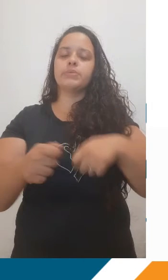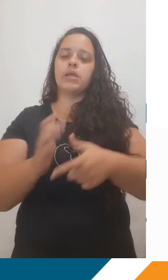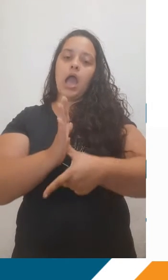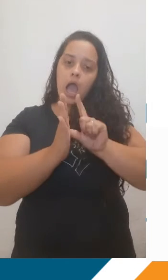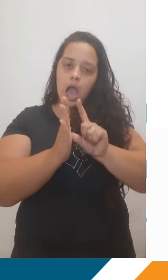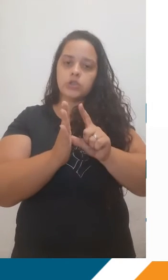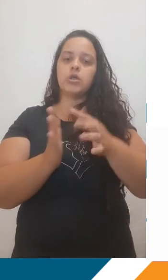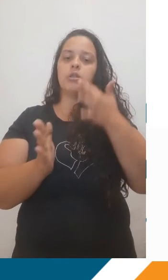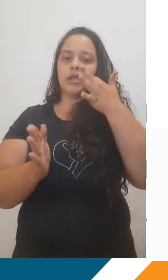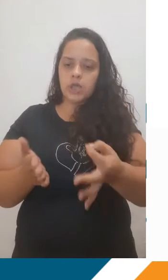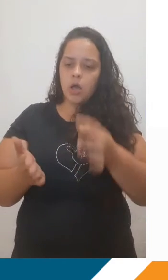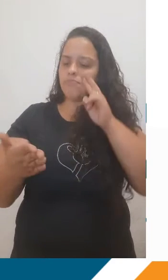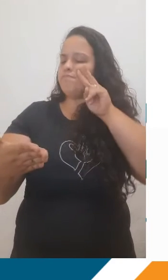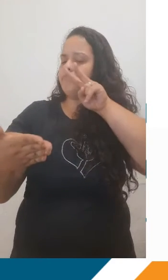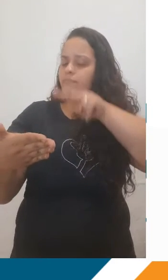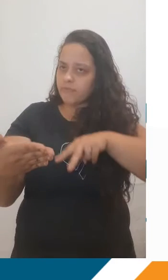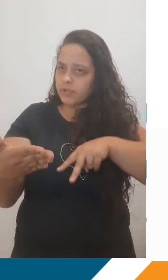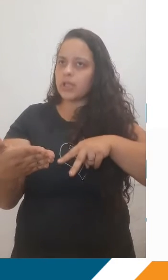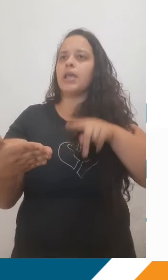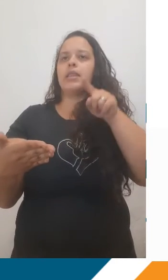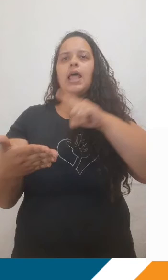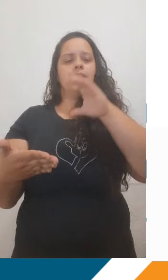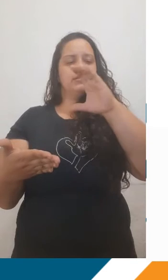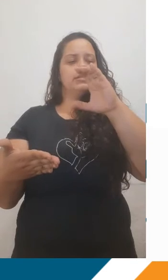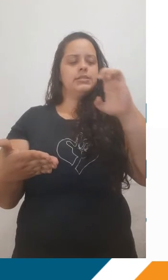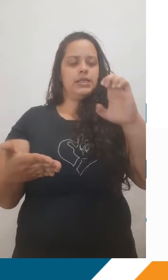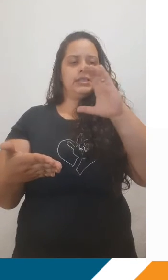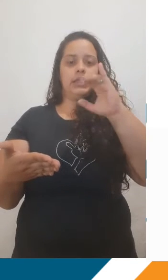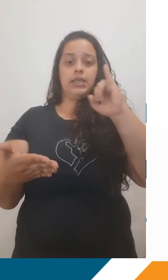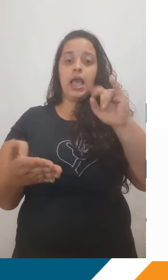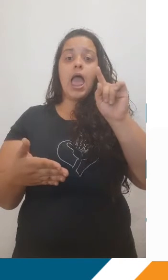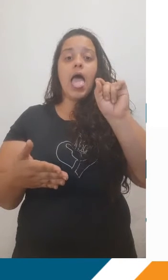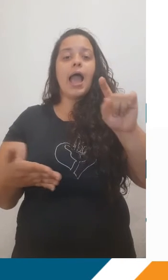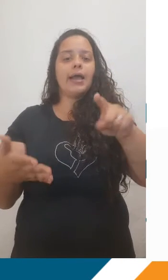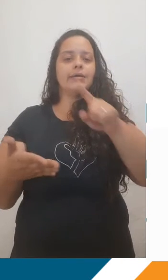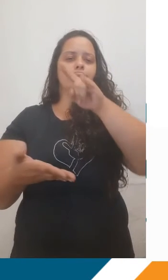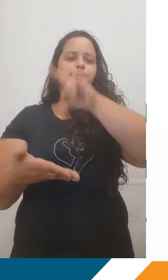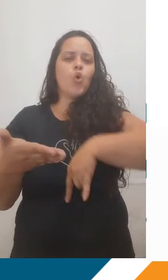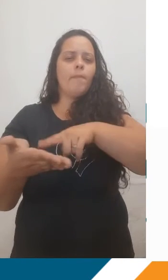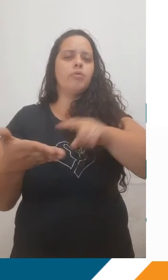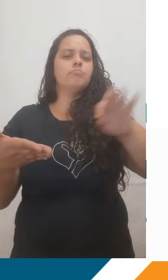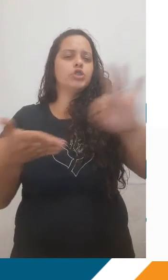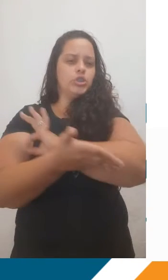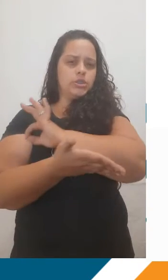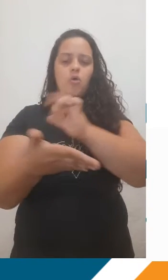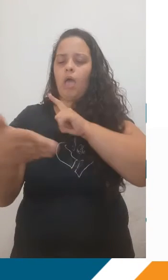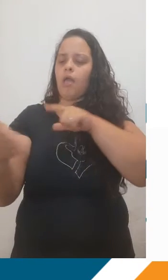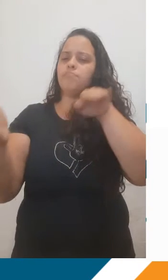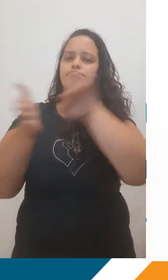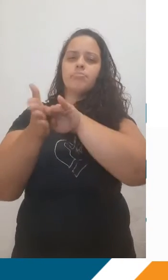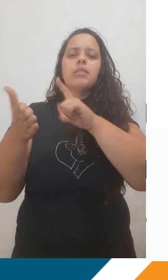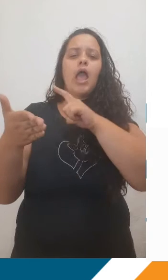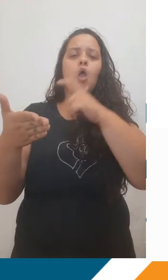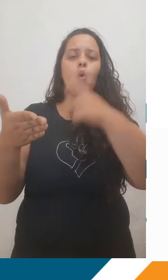verificar antecipadamente no seu CCI, como a gente já falou, que é o cartão de confirmação de inscrição, o local e o endereço correto de